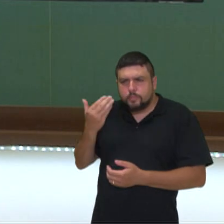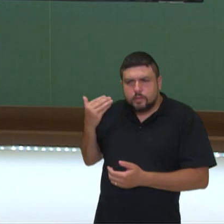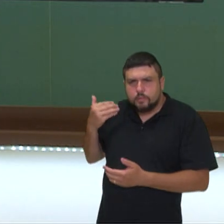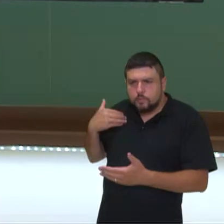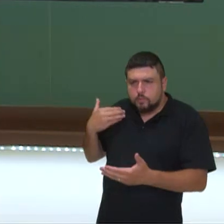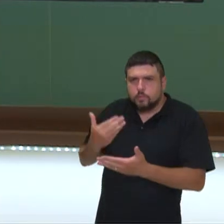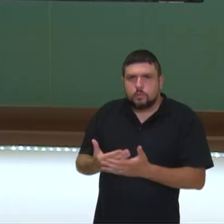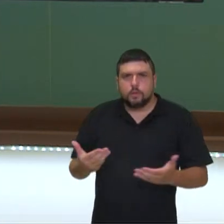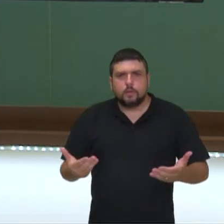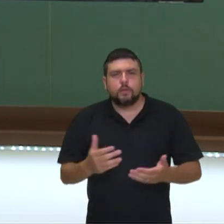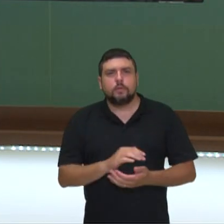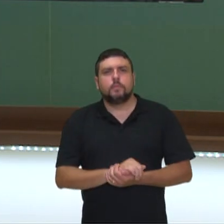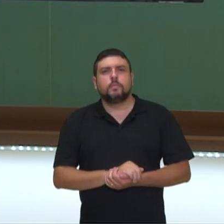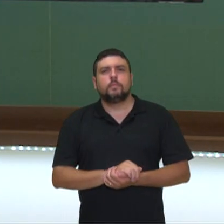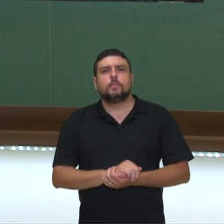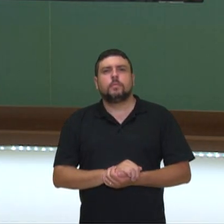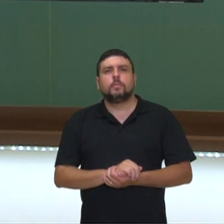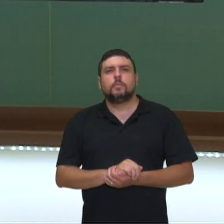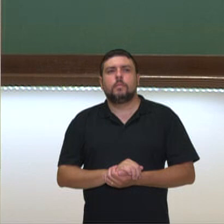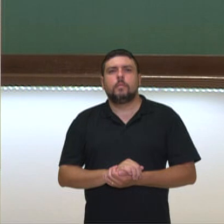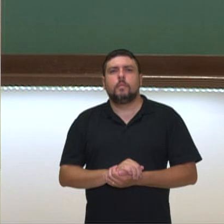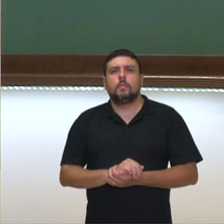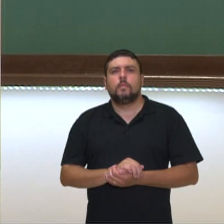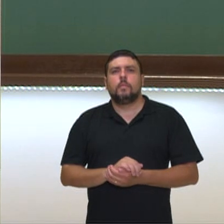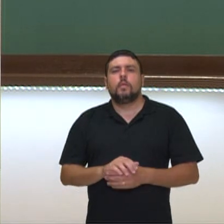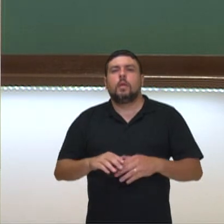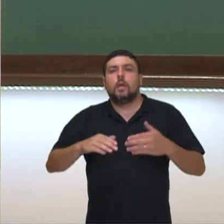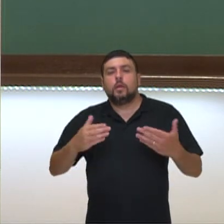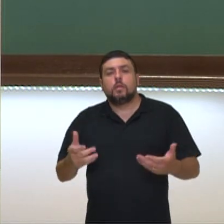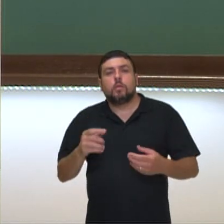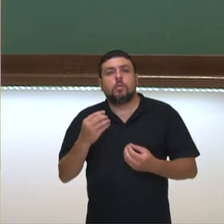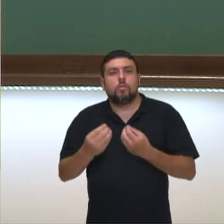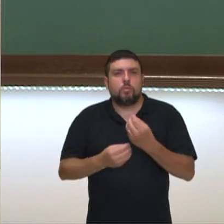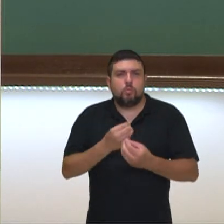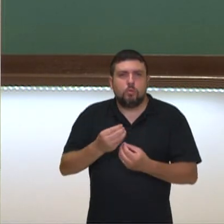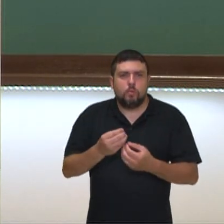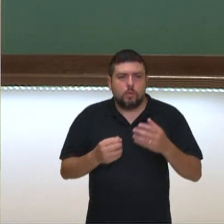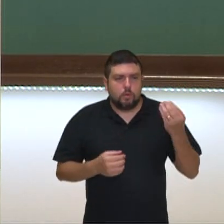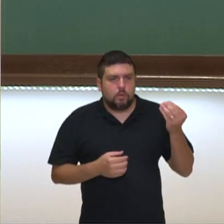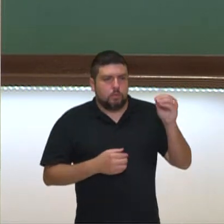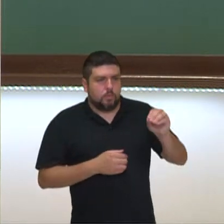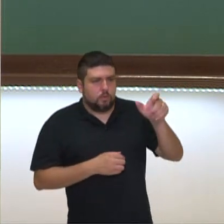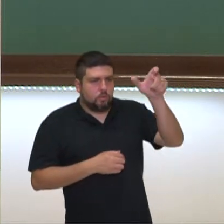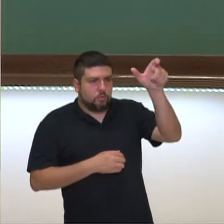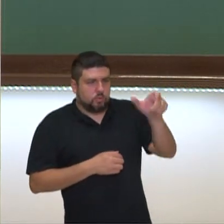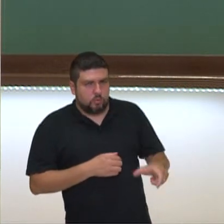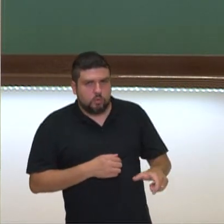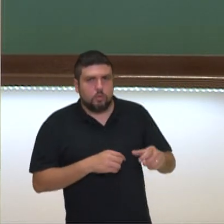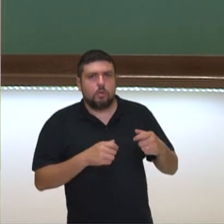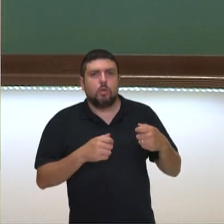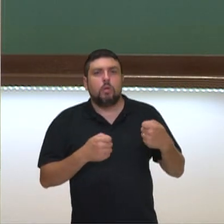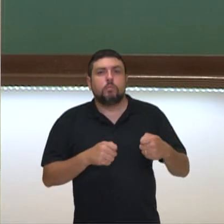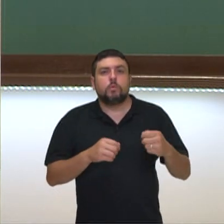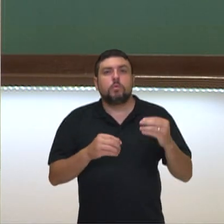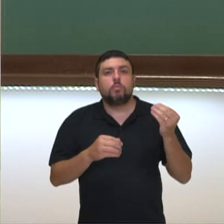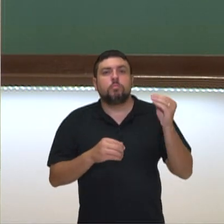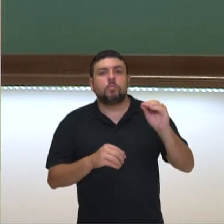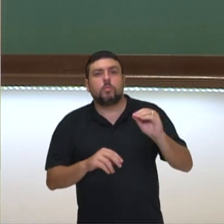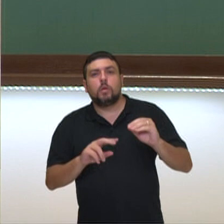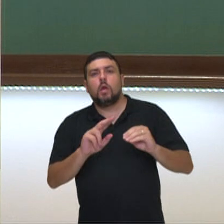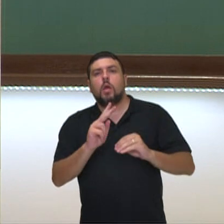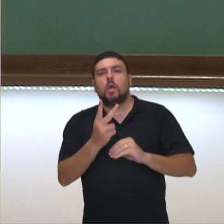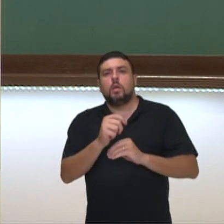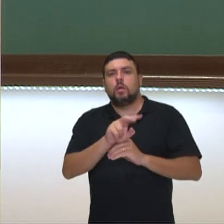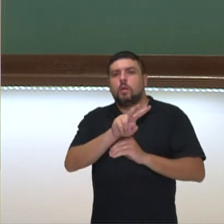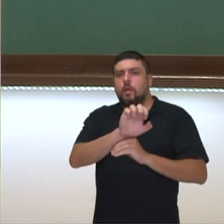no presente. Então, vocês têm que colocar o sujeito, vocês precisam acrescentar o have ou has,